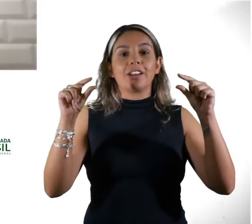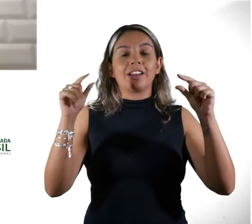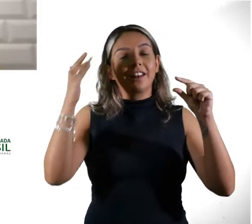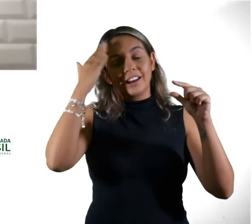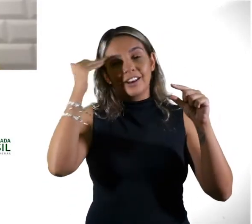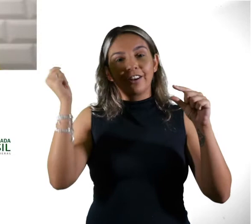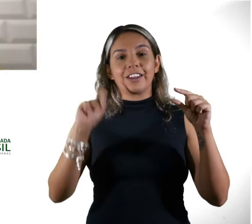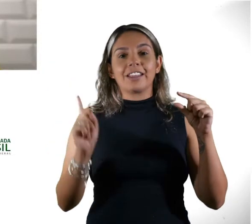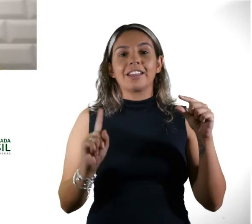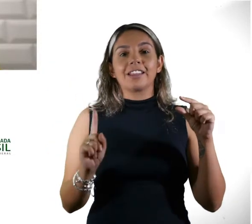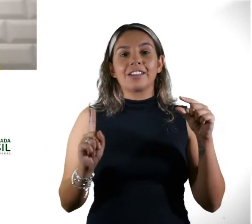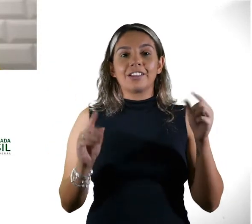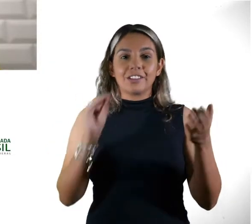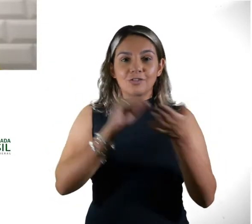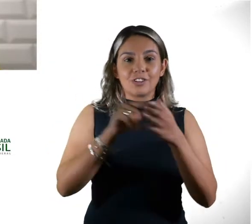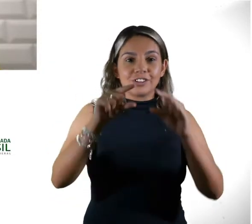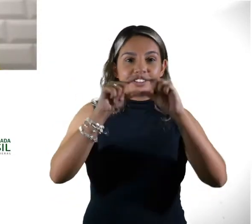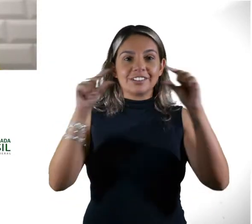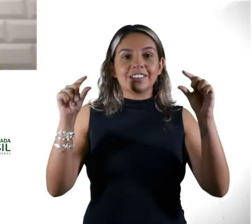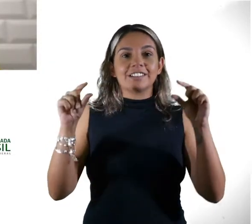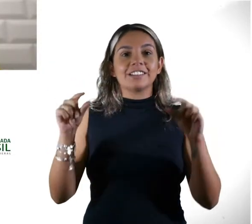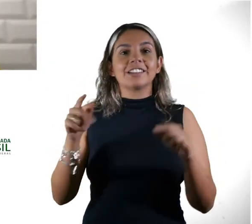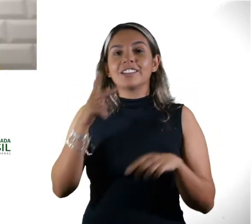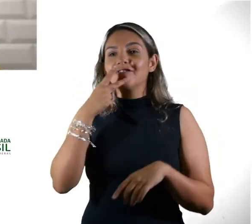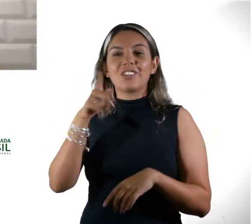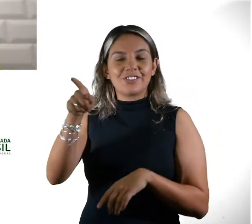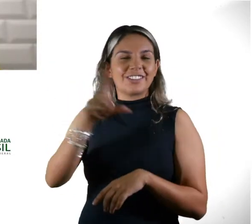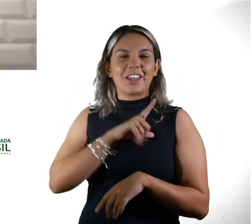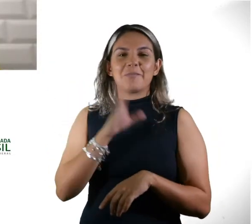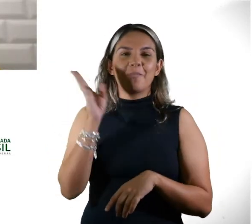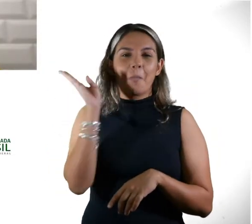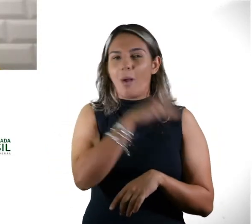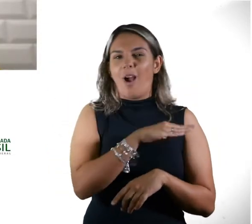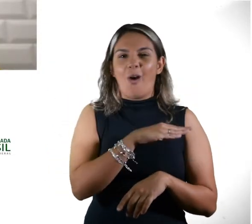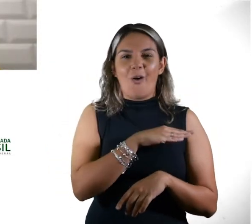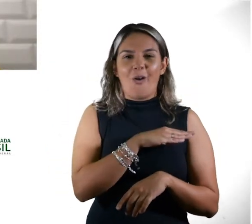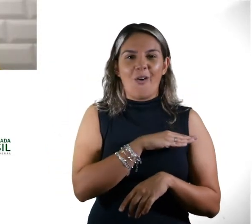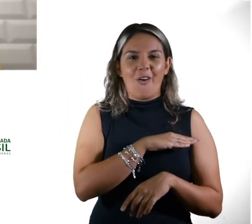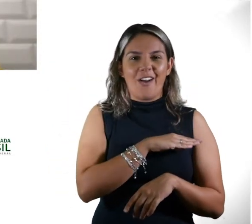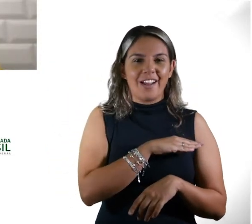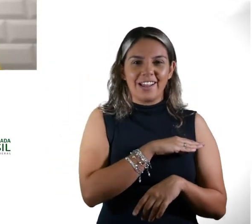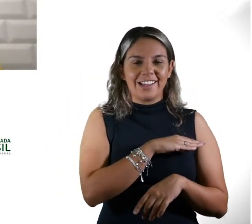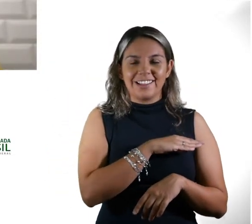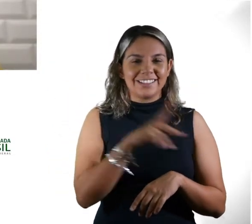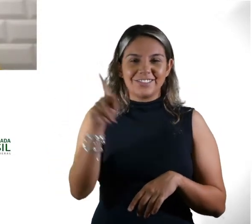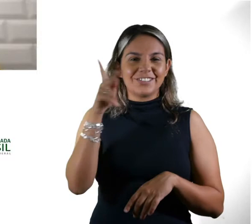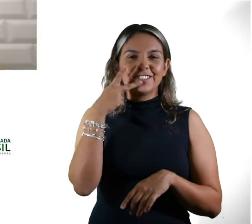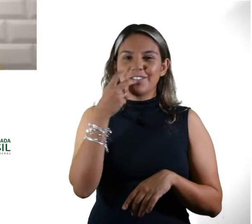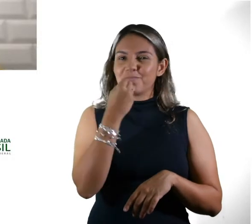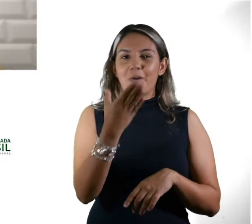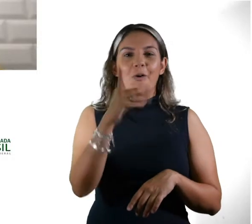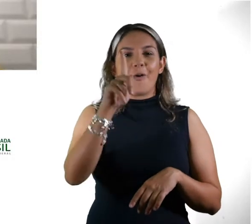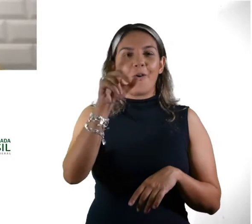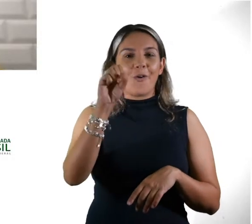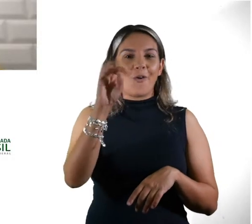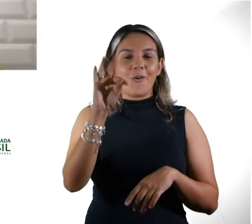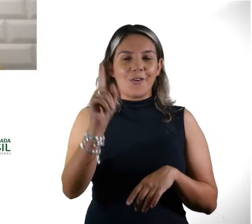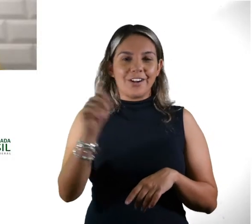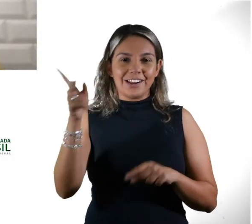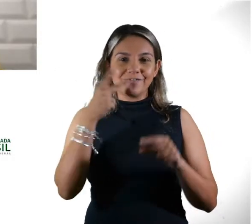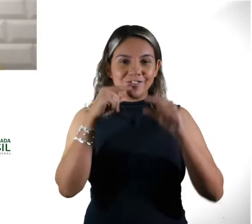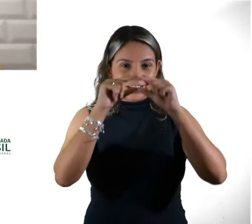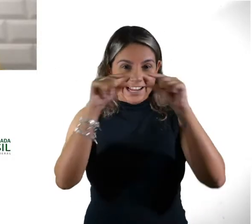sei se não deveria ter colocado esse título. Não, você tem mau gosto, ainda bem que a gente ganhou naquela verdade. Você tem mau Mas olha, é verdade que este título é